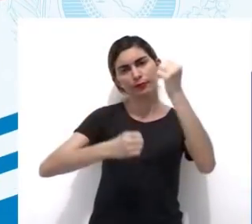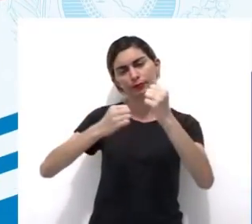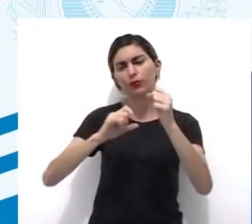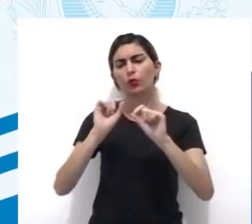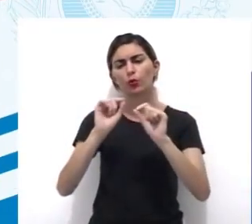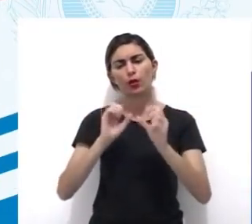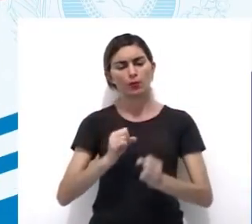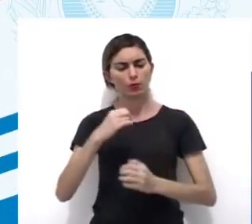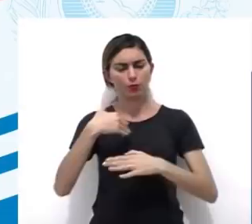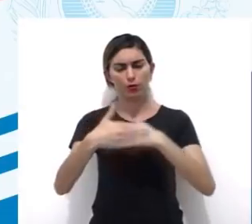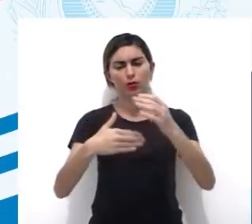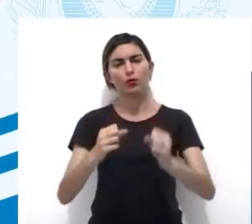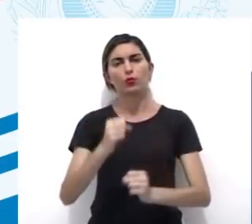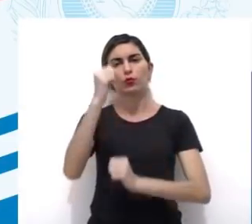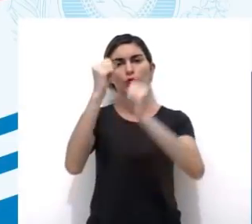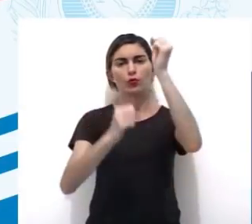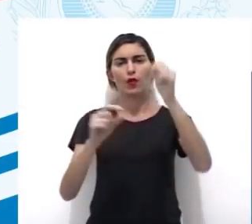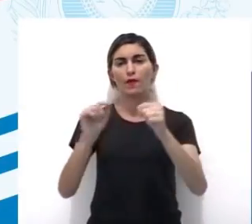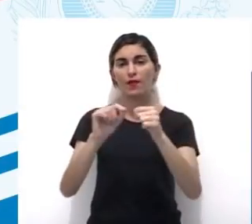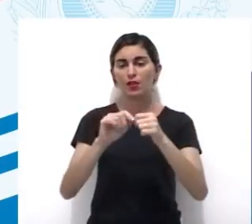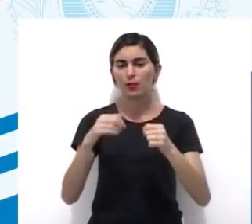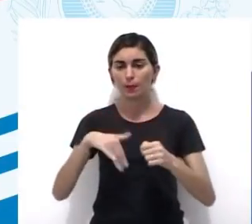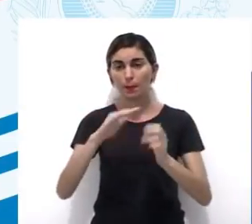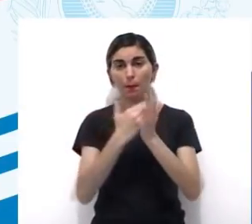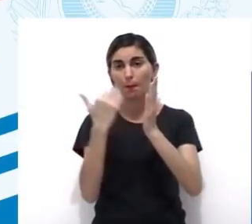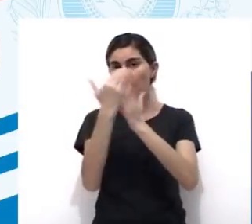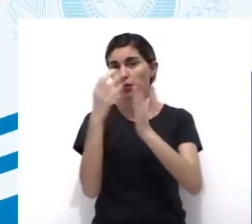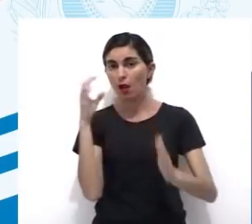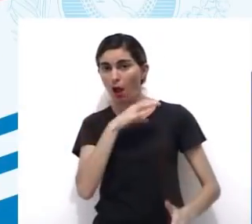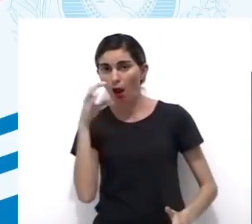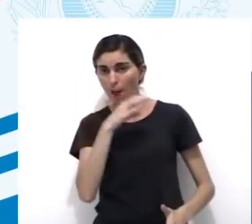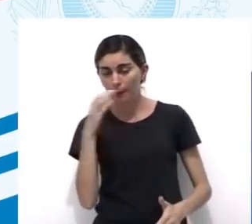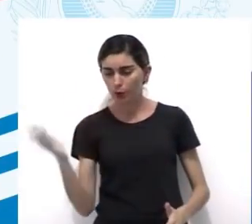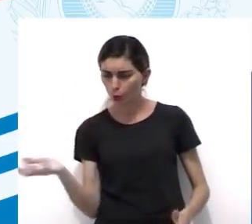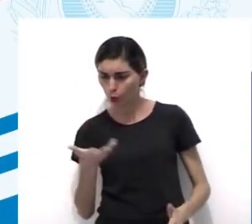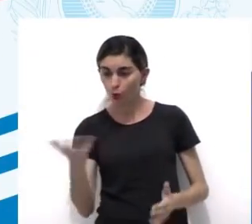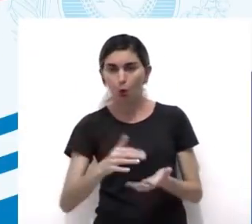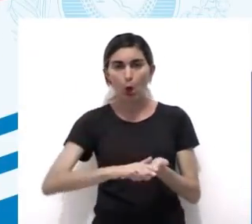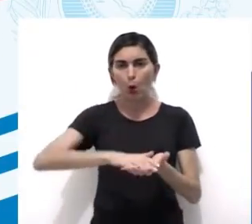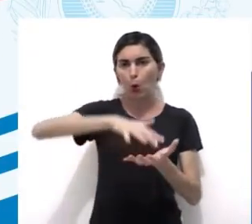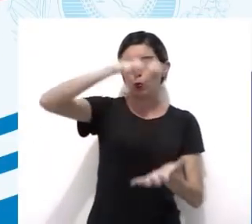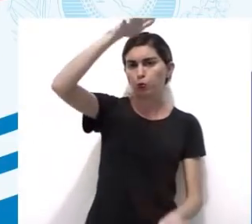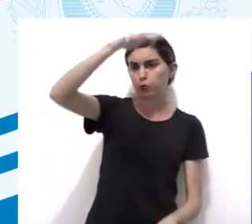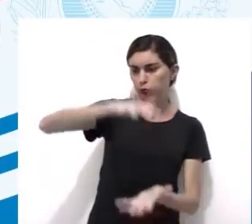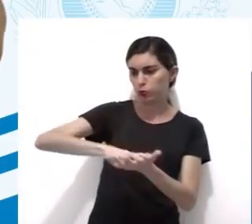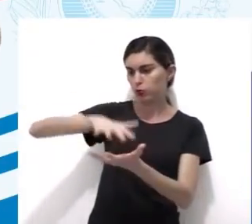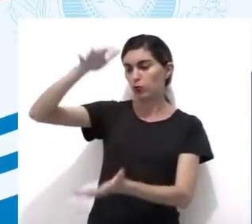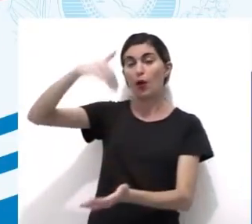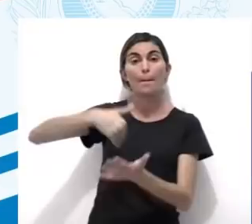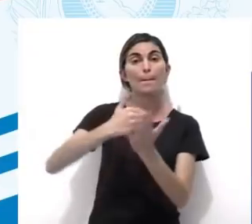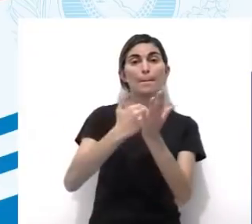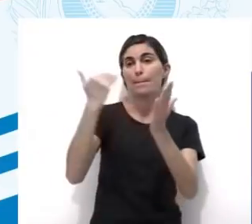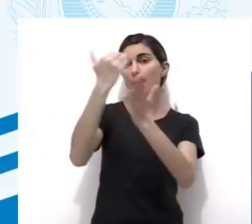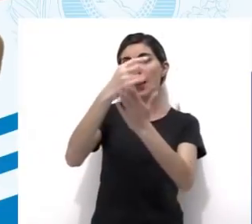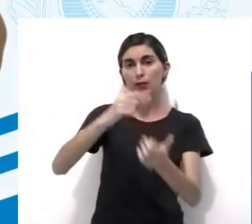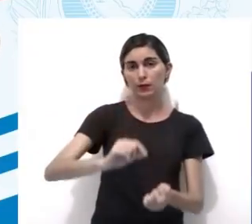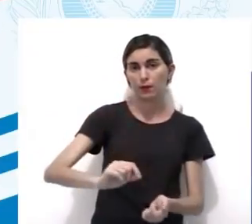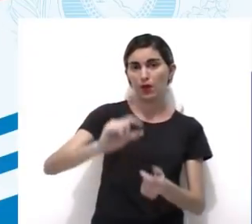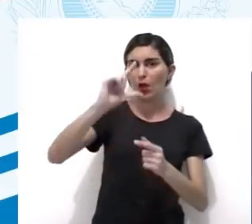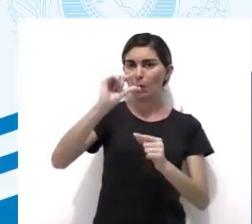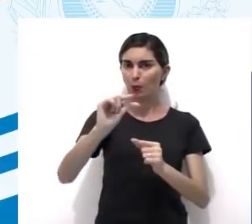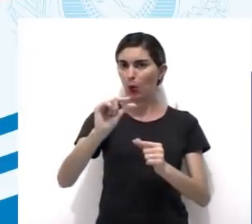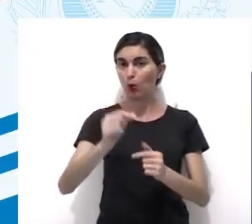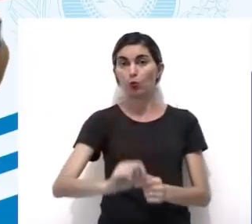Esse processo de industrialização é tornar mais rápido e em maior quantidade aquilo que era produzido antes, em